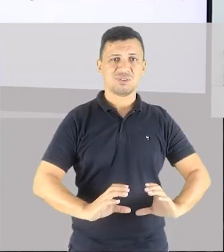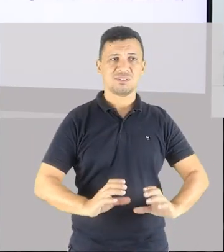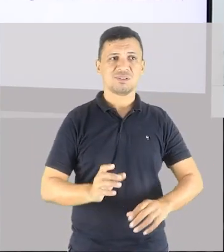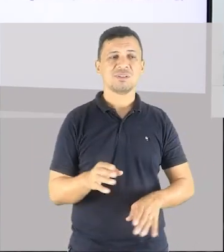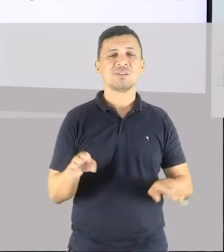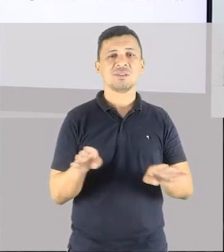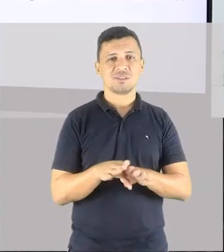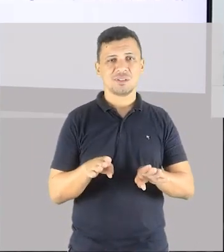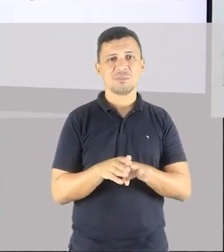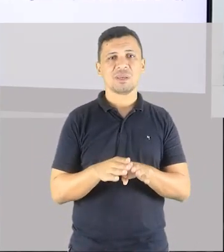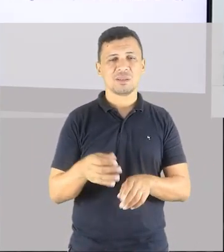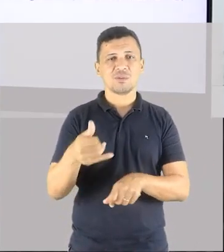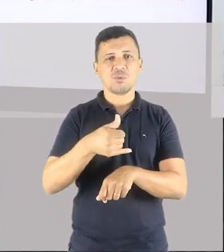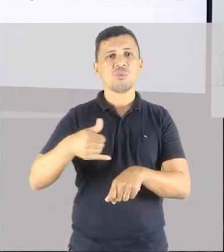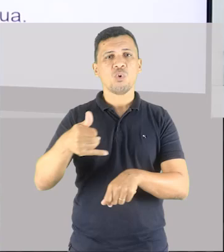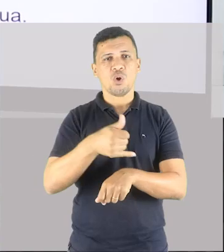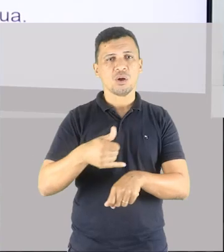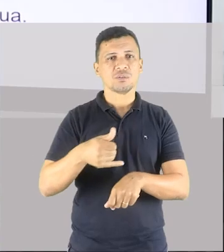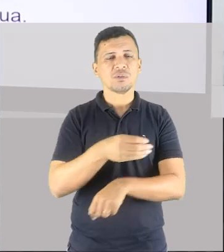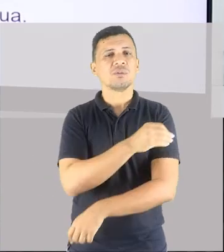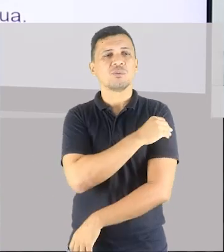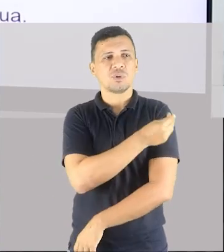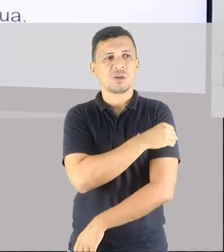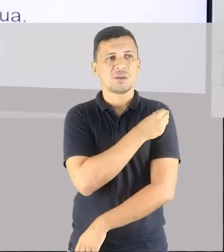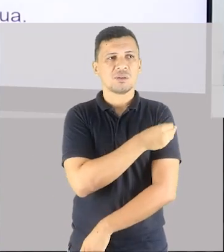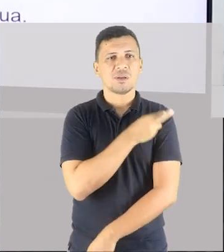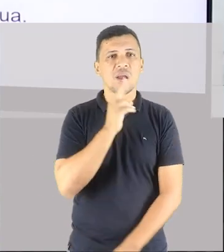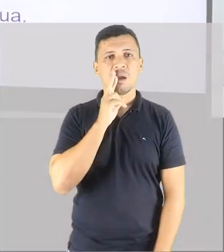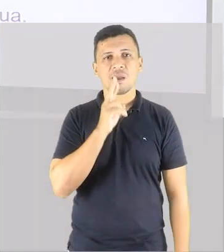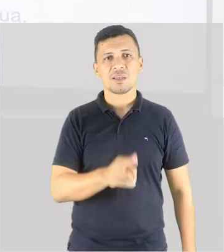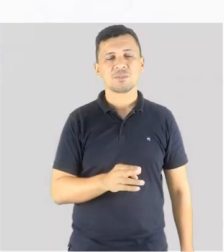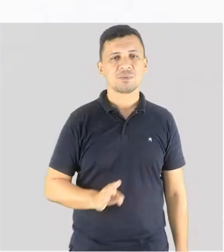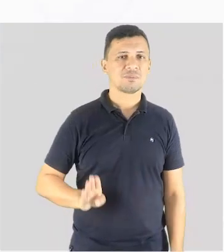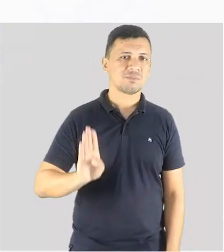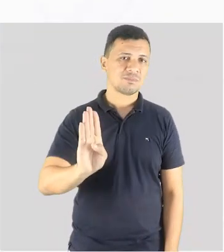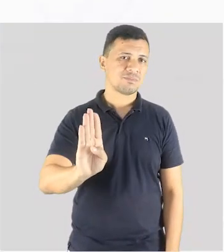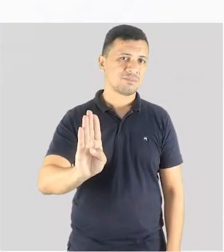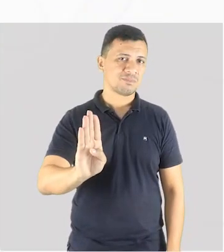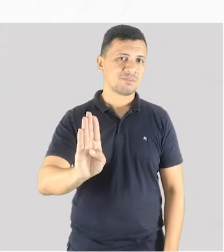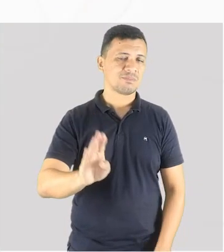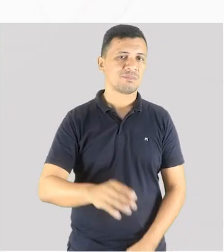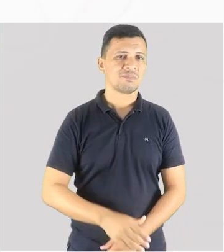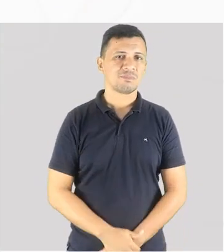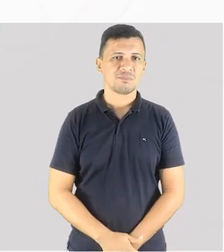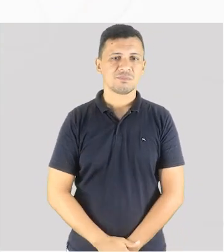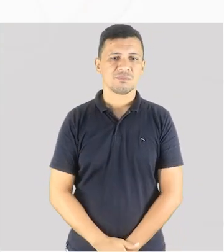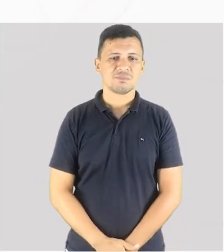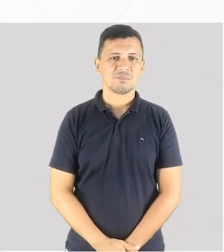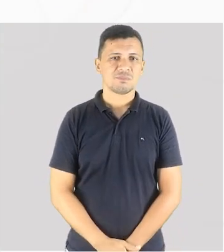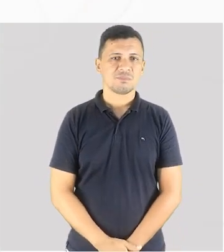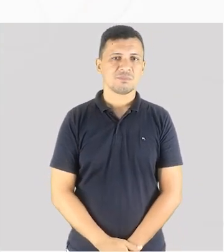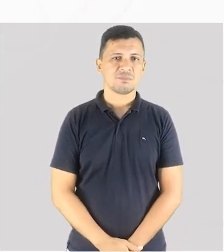óleo também e no álcool. Beleza? Resposta certa, letra B de berimbau.